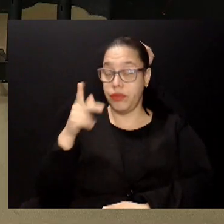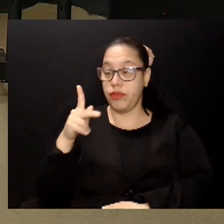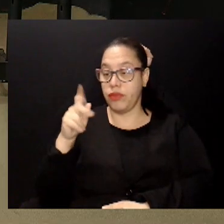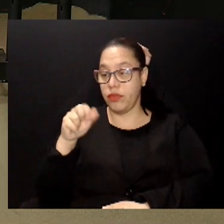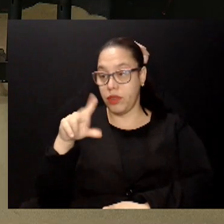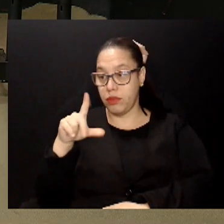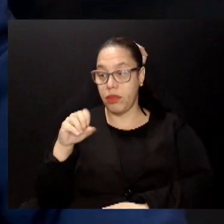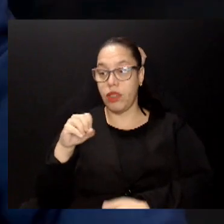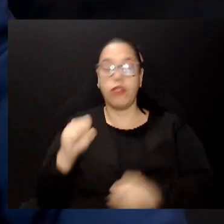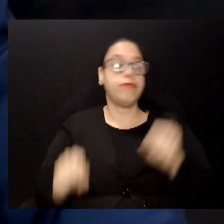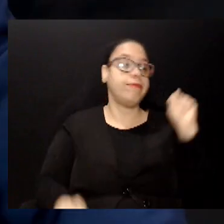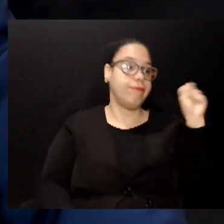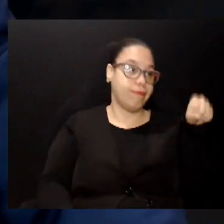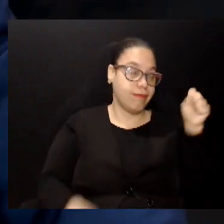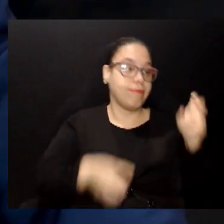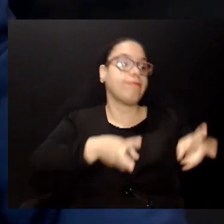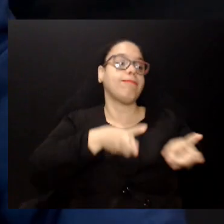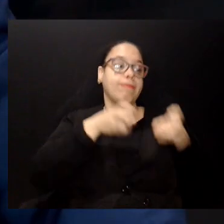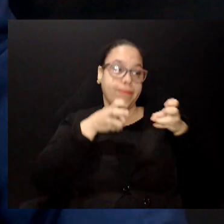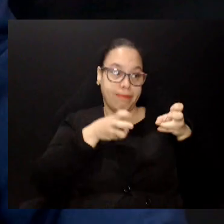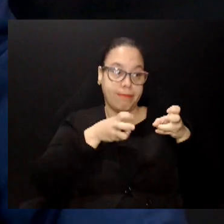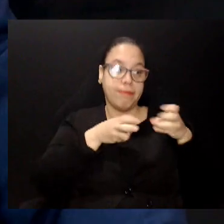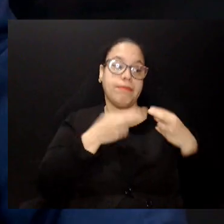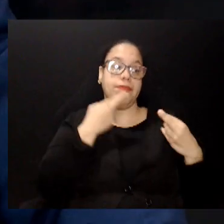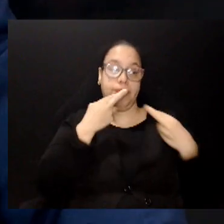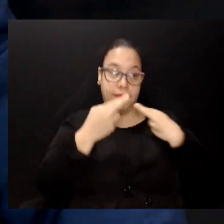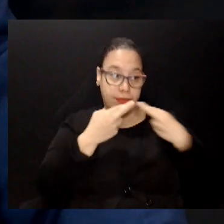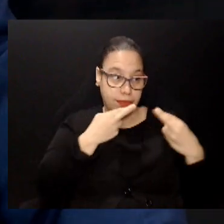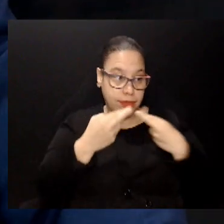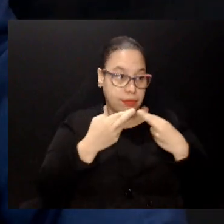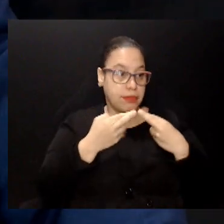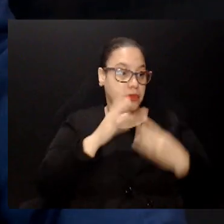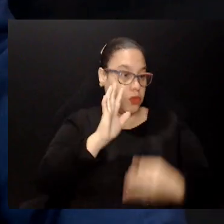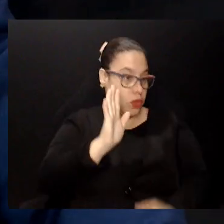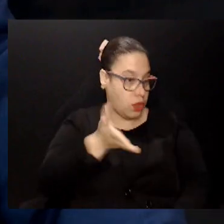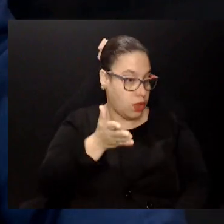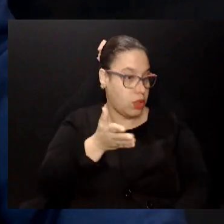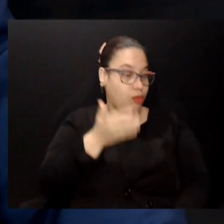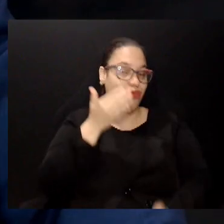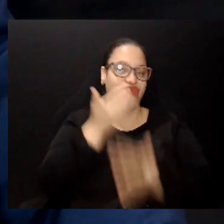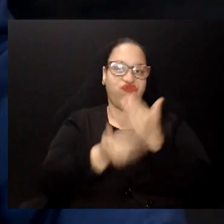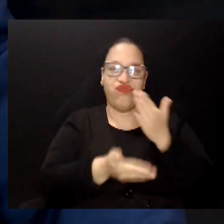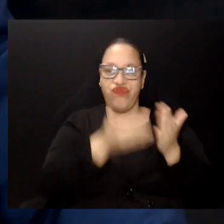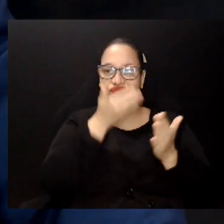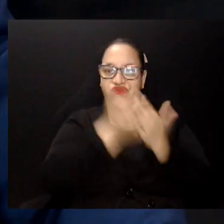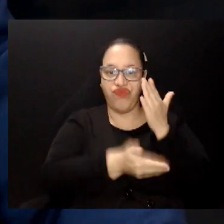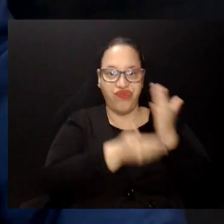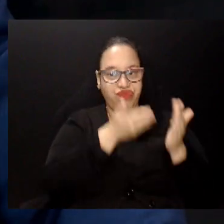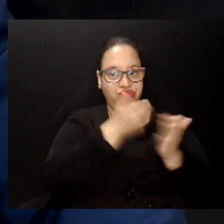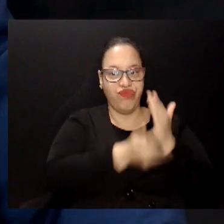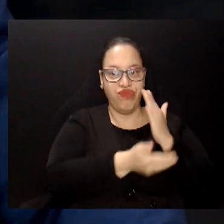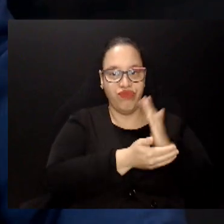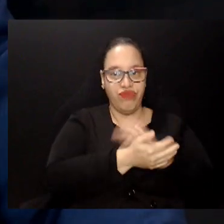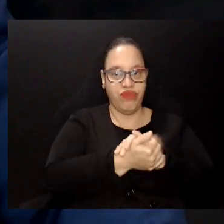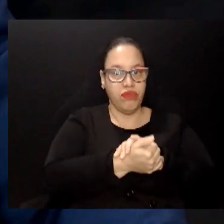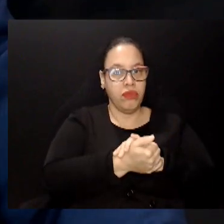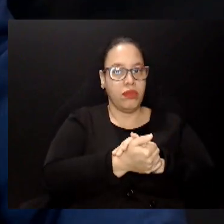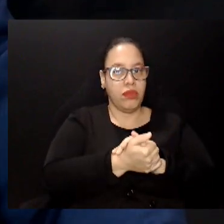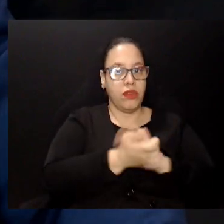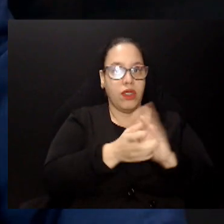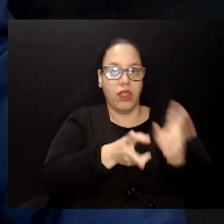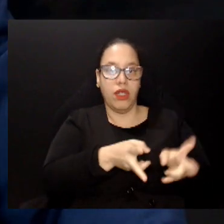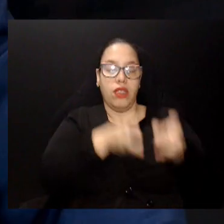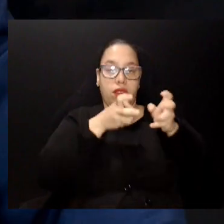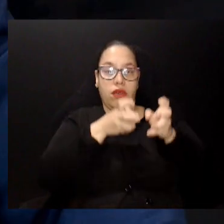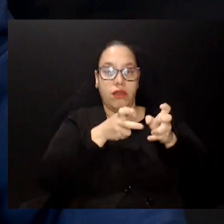Você percebe quando as relações estão já perdidas, inclusive a relação que você não percebe que não tinha,